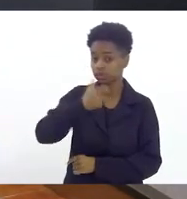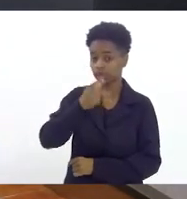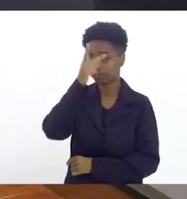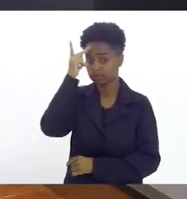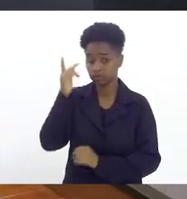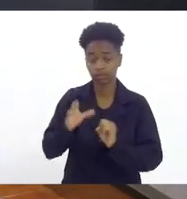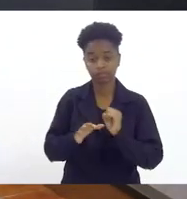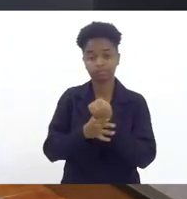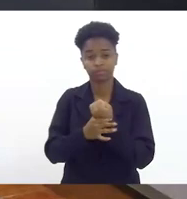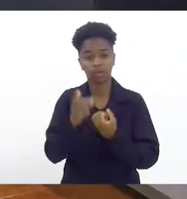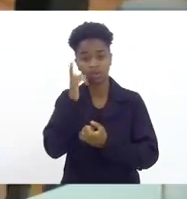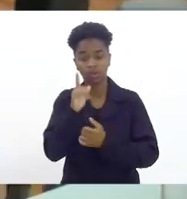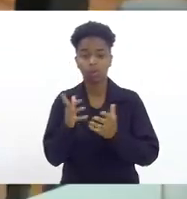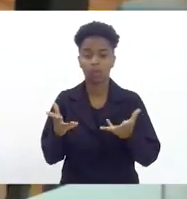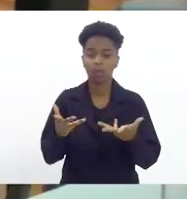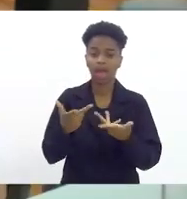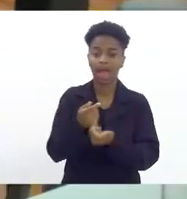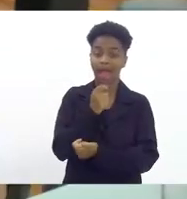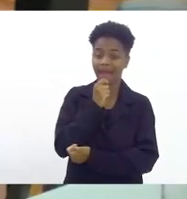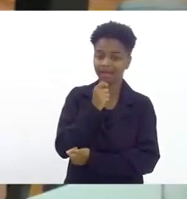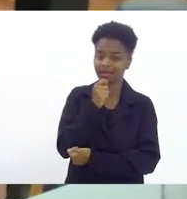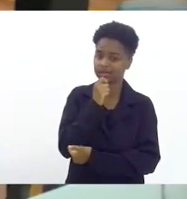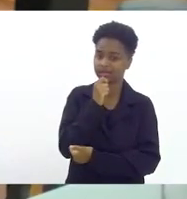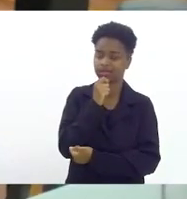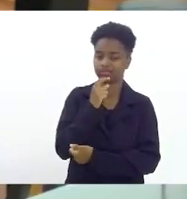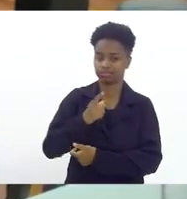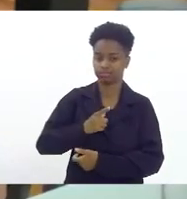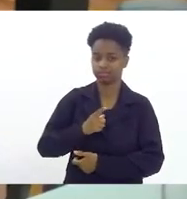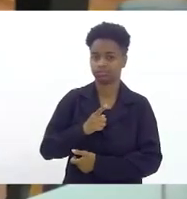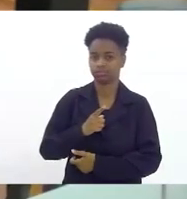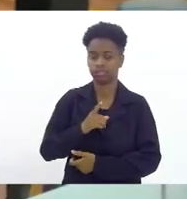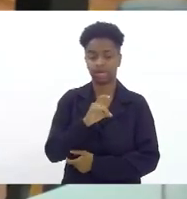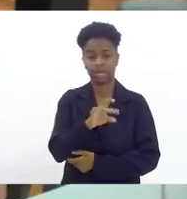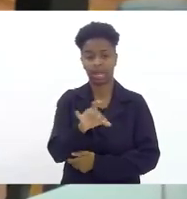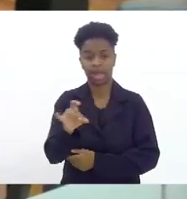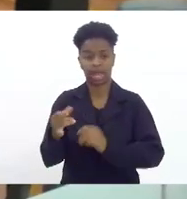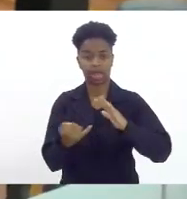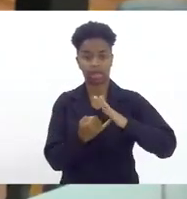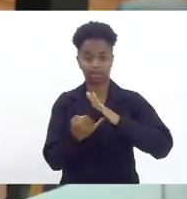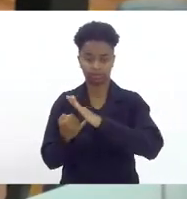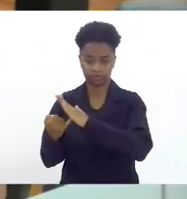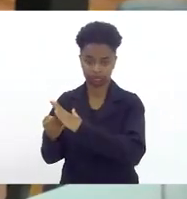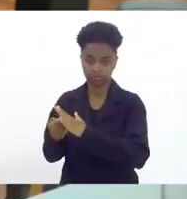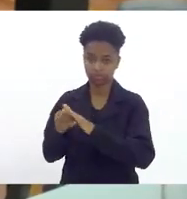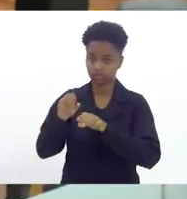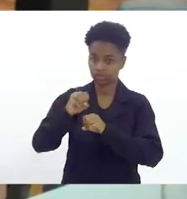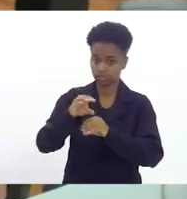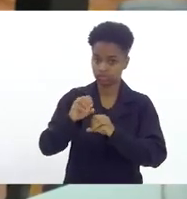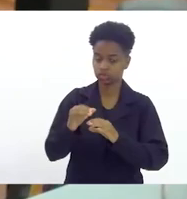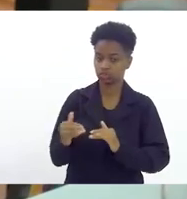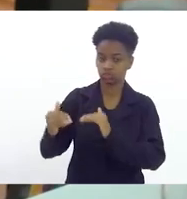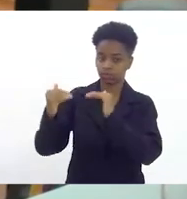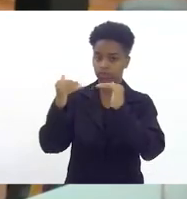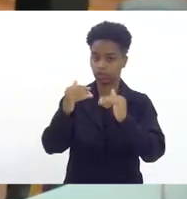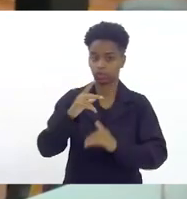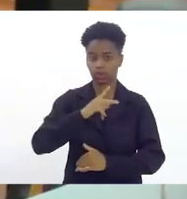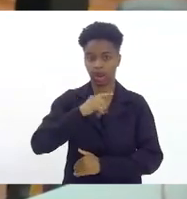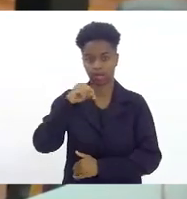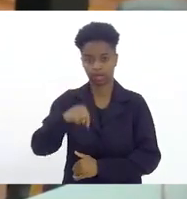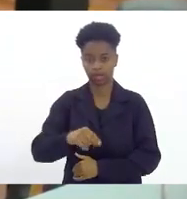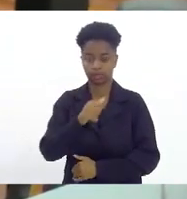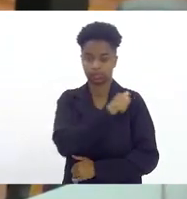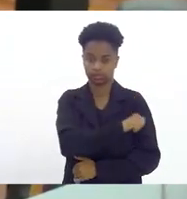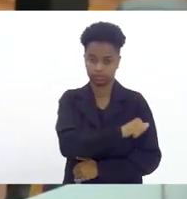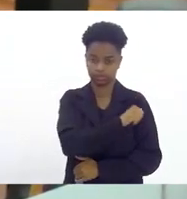garantimos a qualidade ainda existente em cada instituição do ensino superior privado do Rio de Janeiro